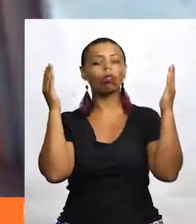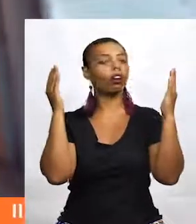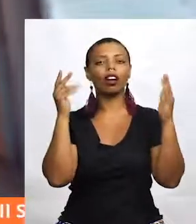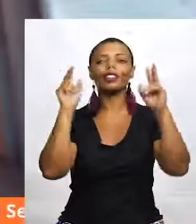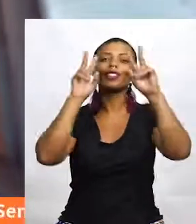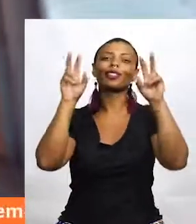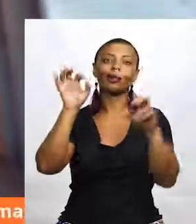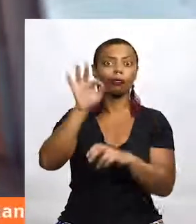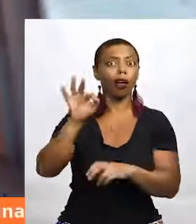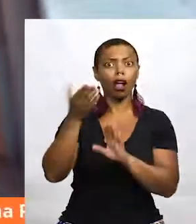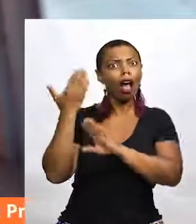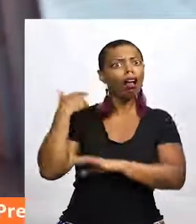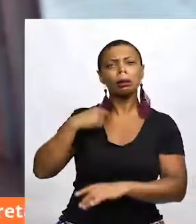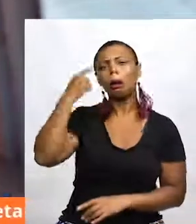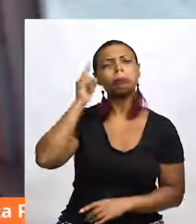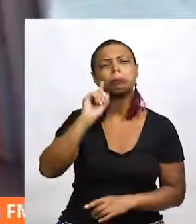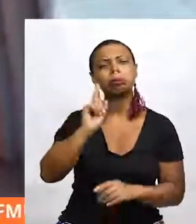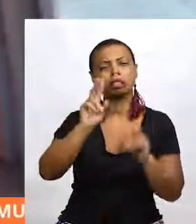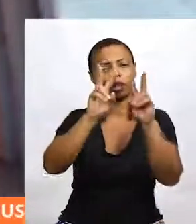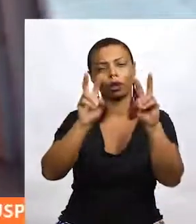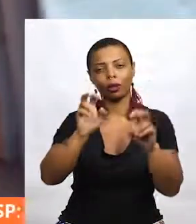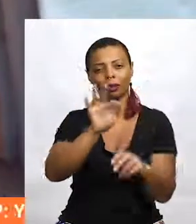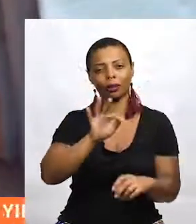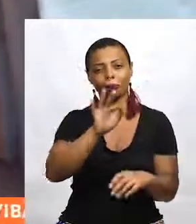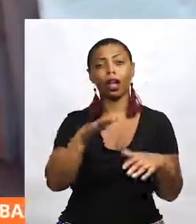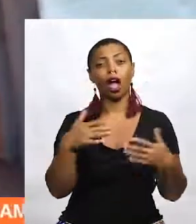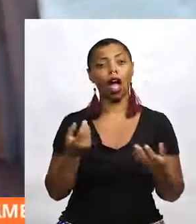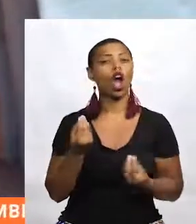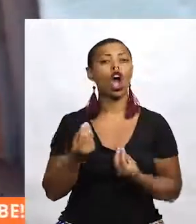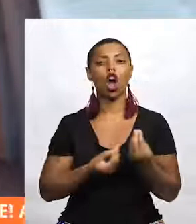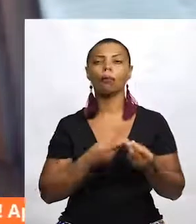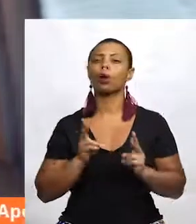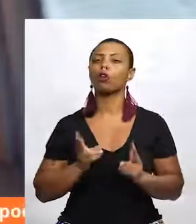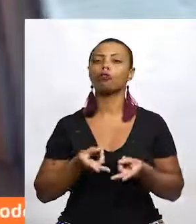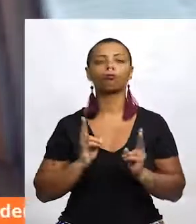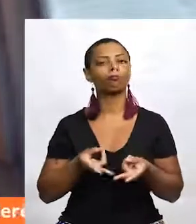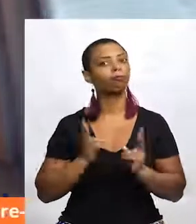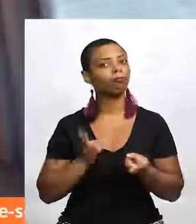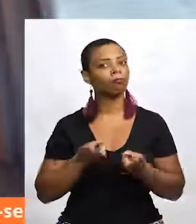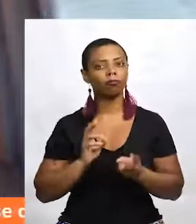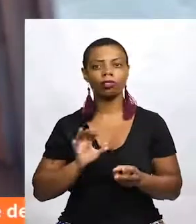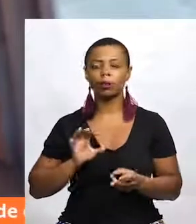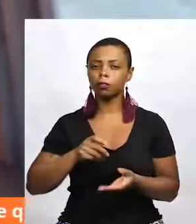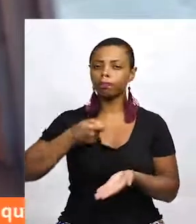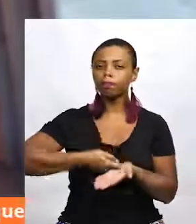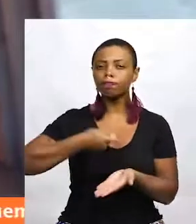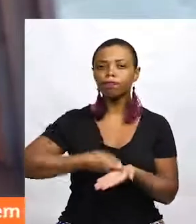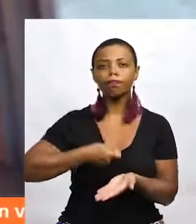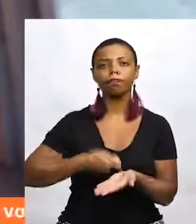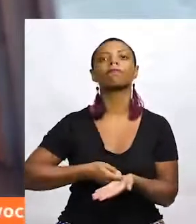então. Então, o que eu fiz, sempre muito pragmática, foi fazer